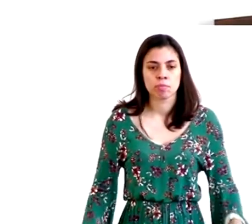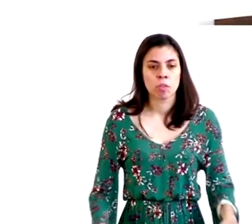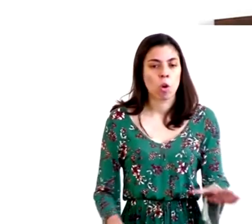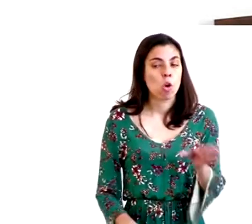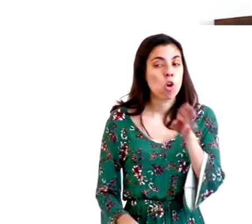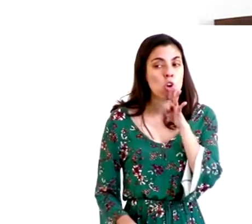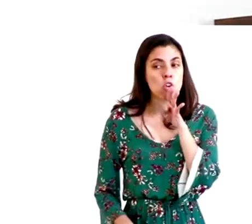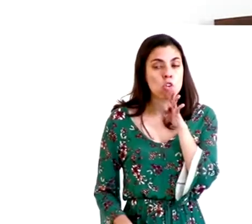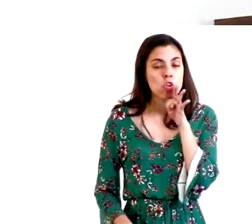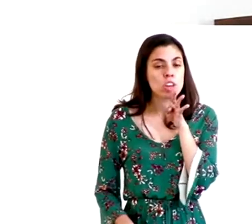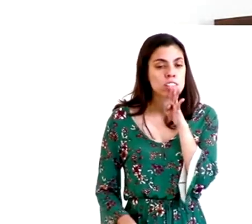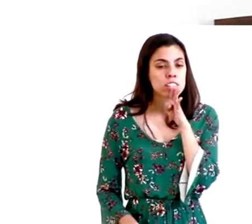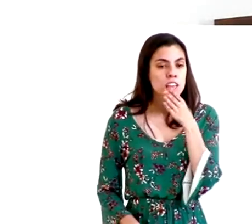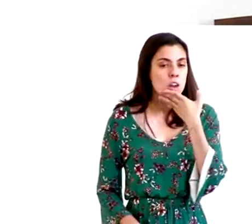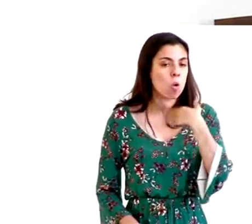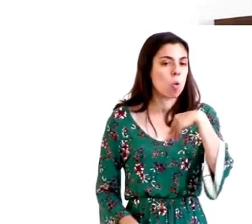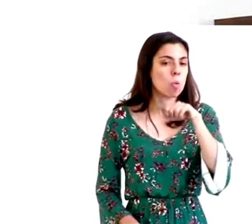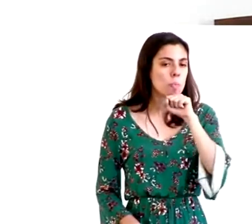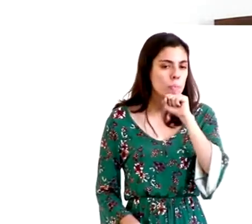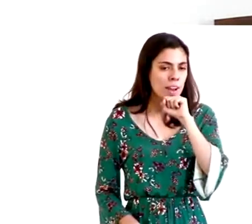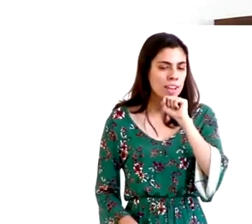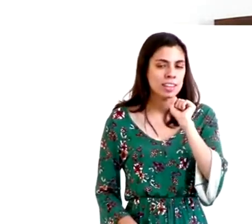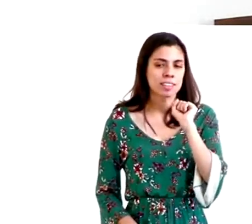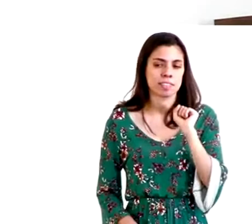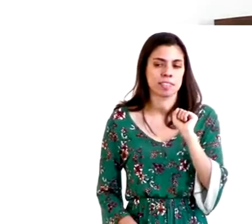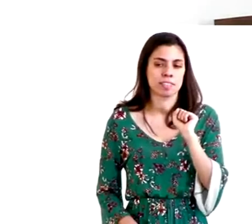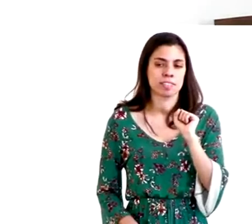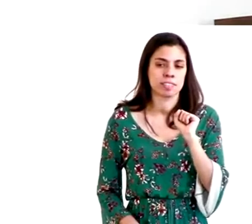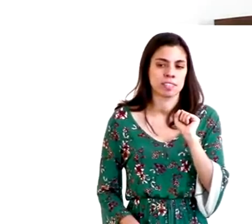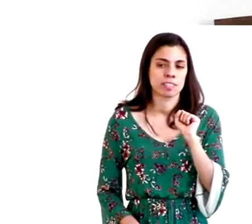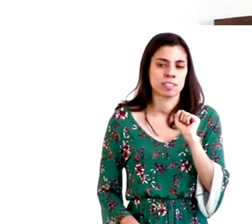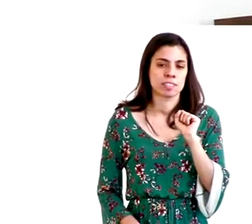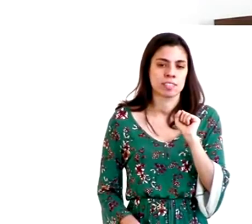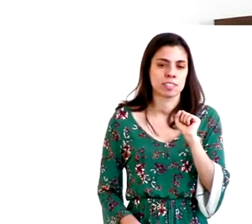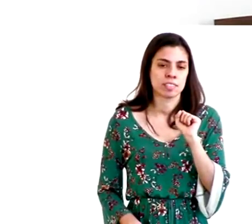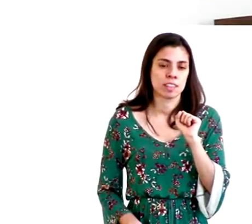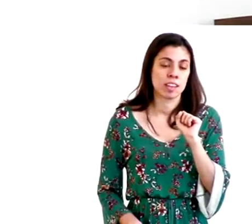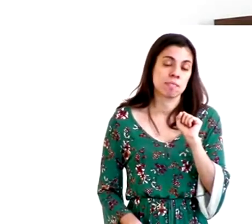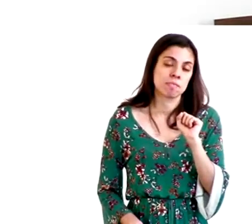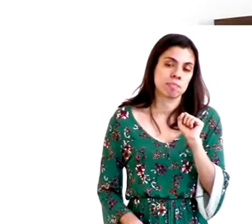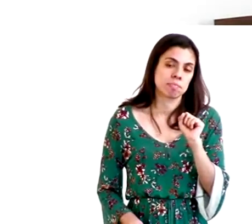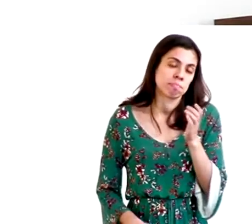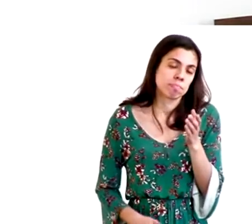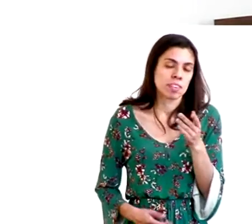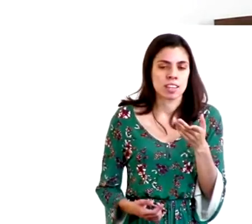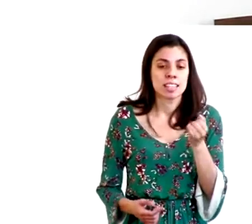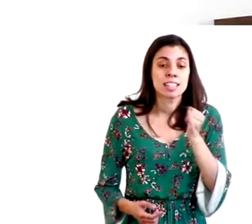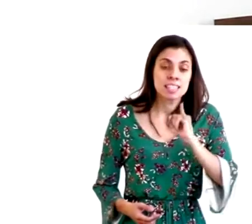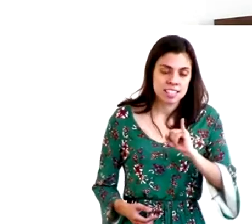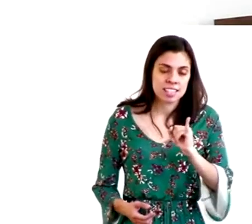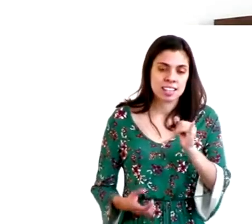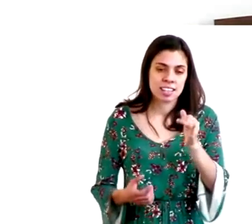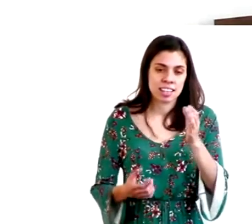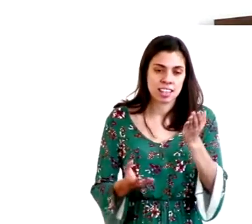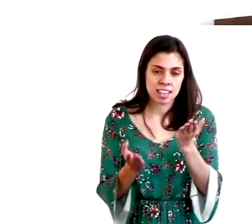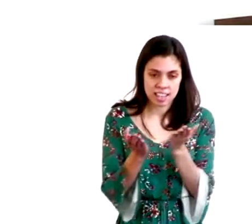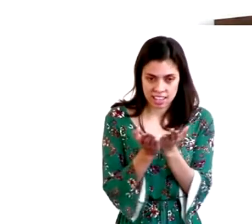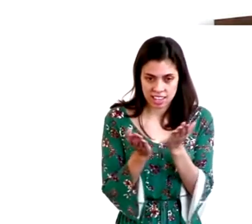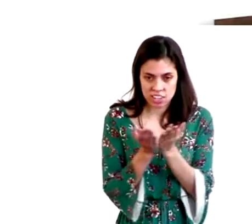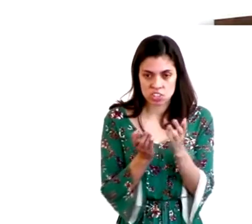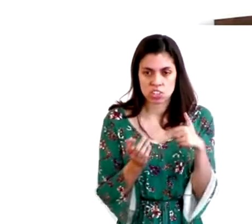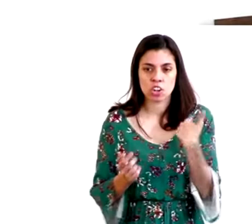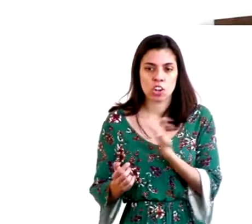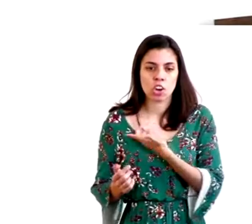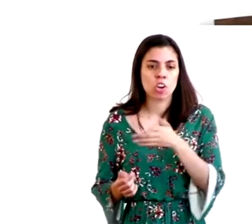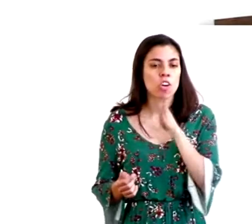necessariamente que transforma a minha vida e a sua vida. Conhecer o Pai. E